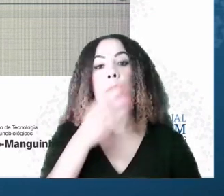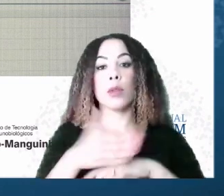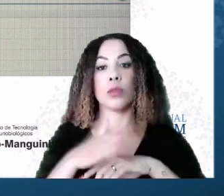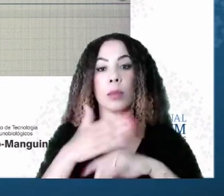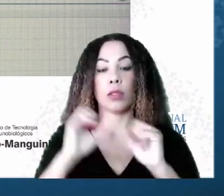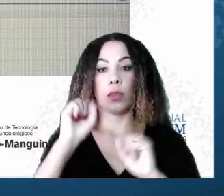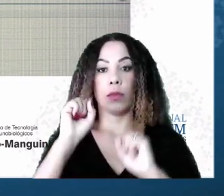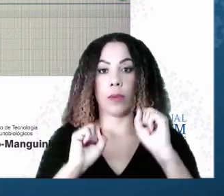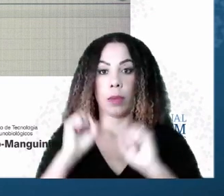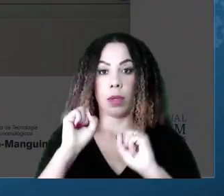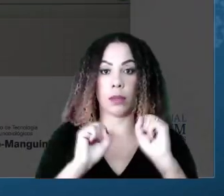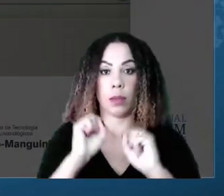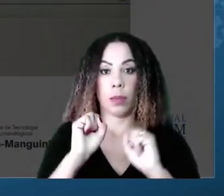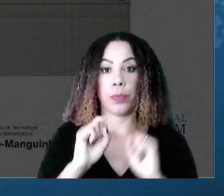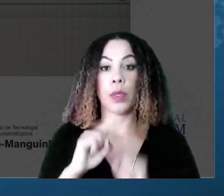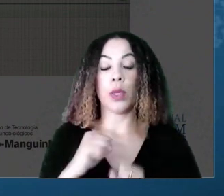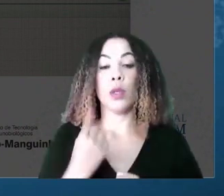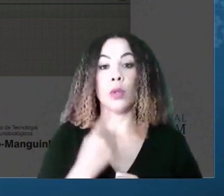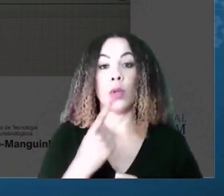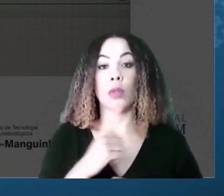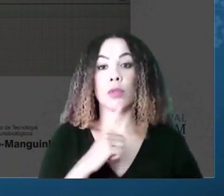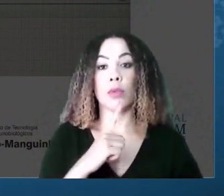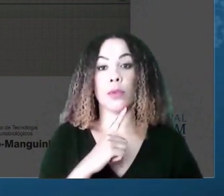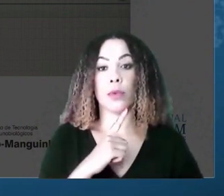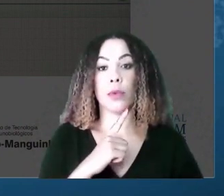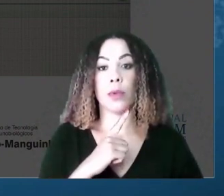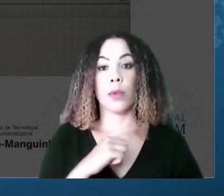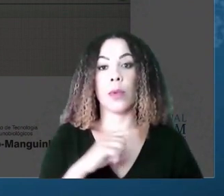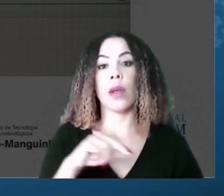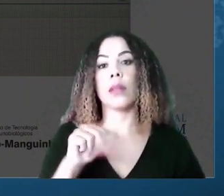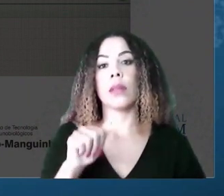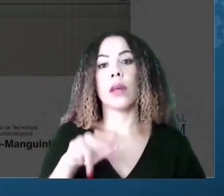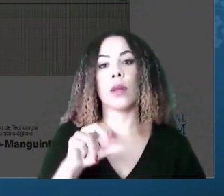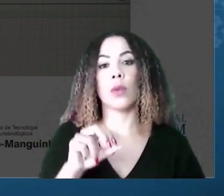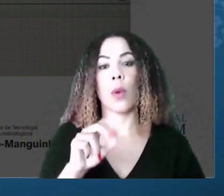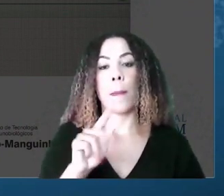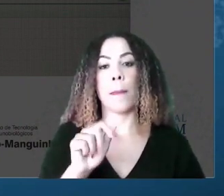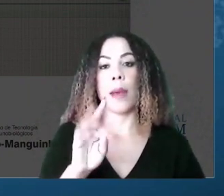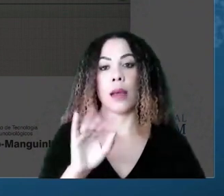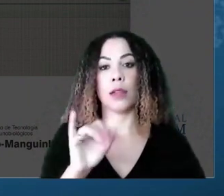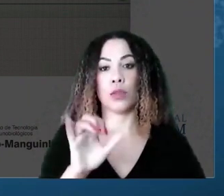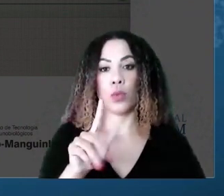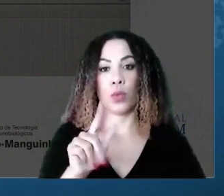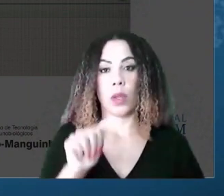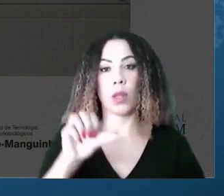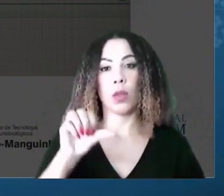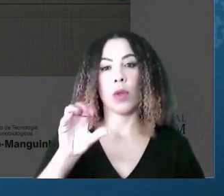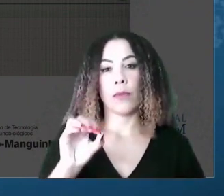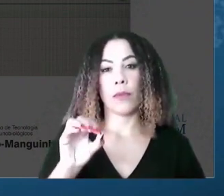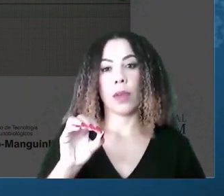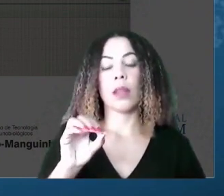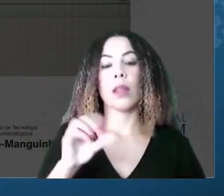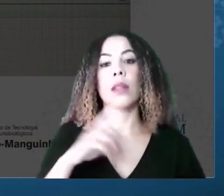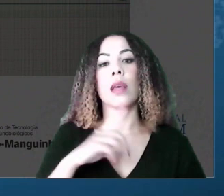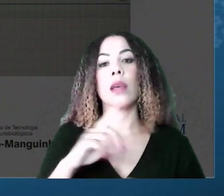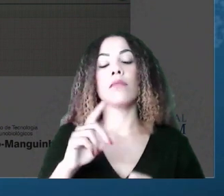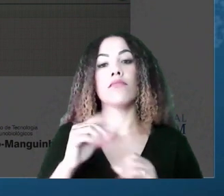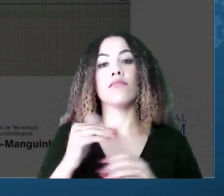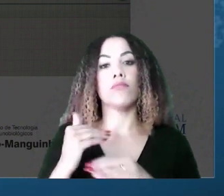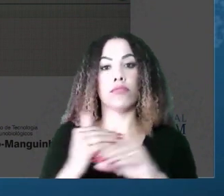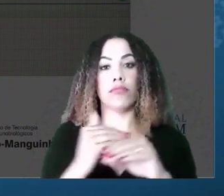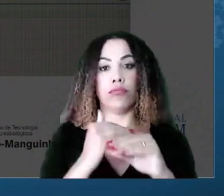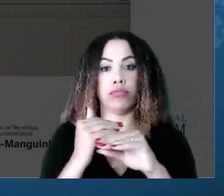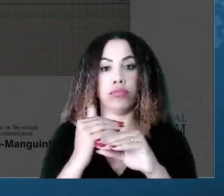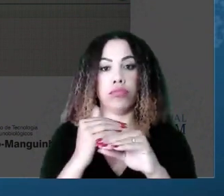fabricação. Nós obtivemos uma nanopartícula de 90 nanômetros, com uma homogeneidade